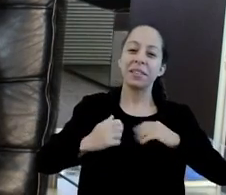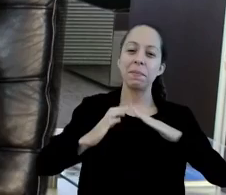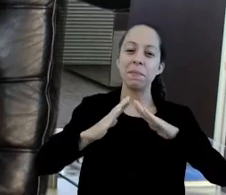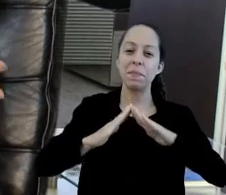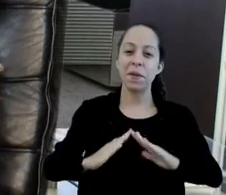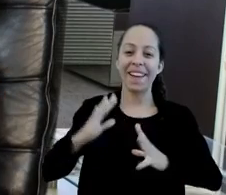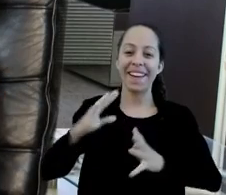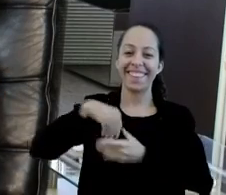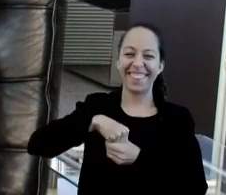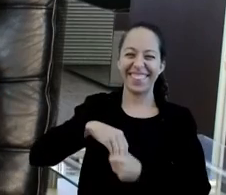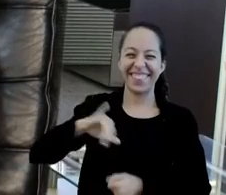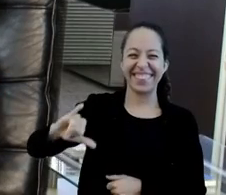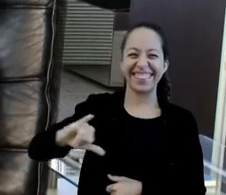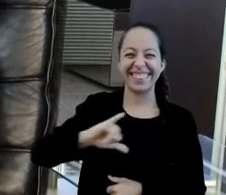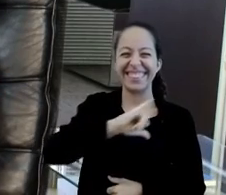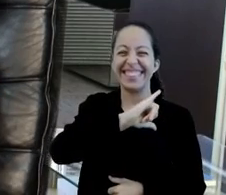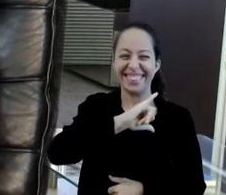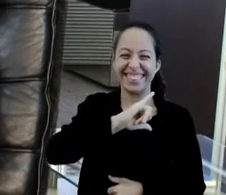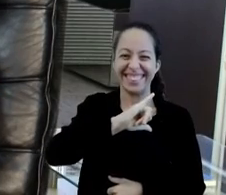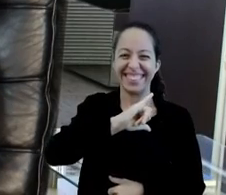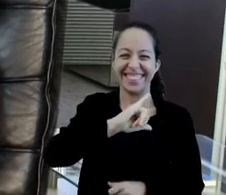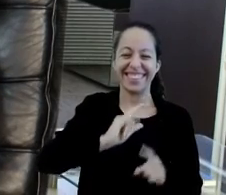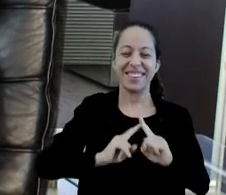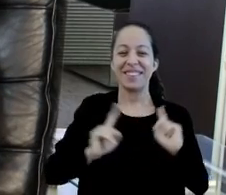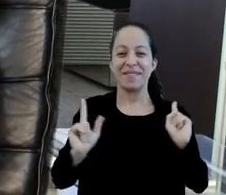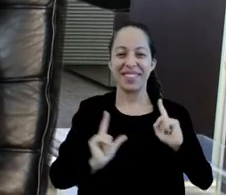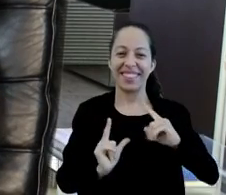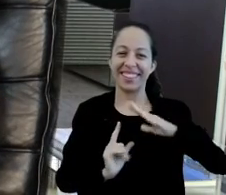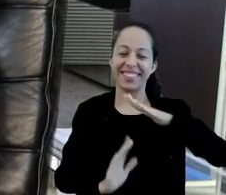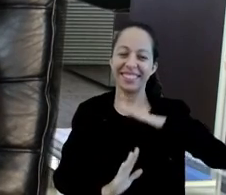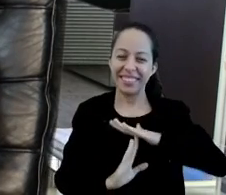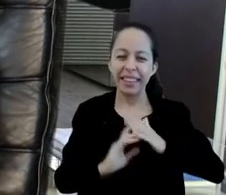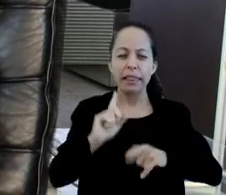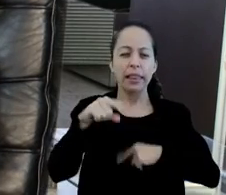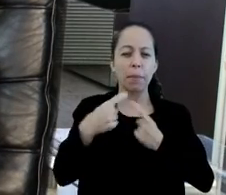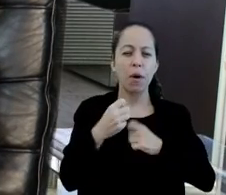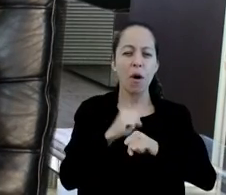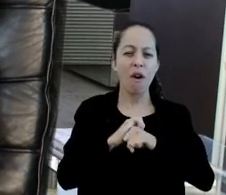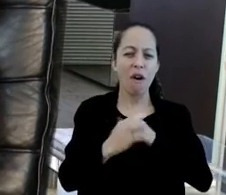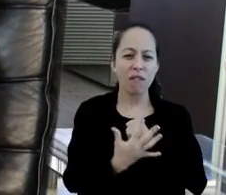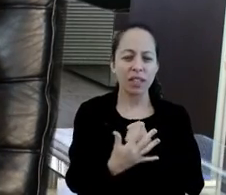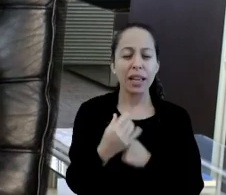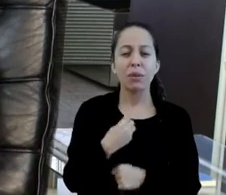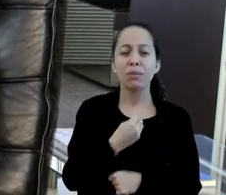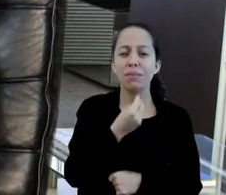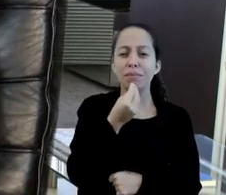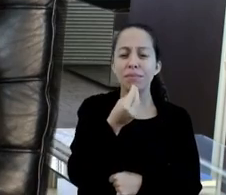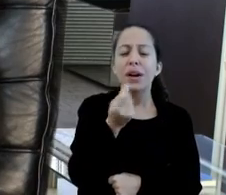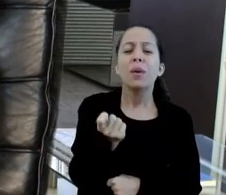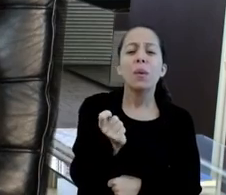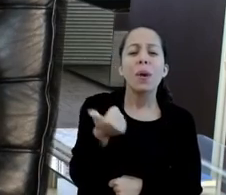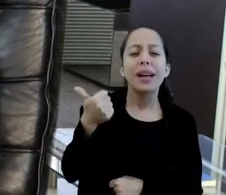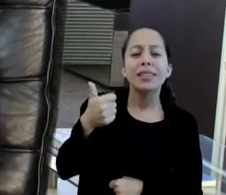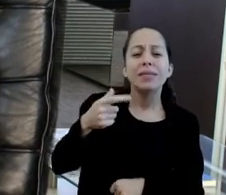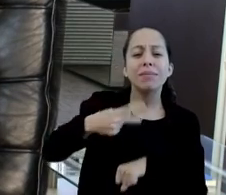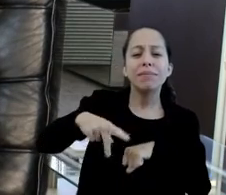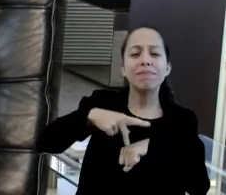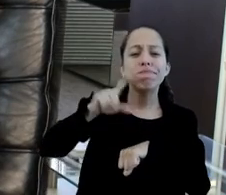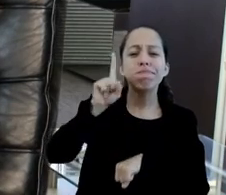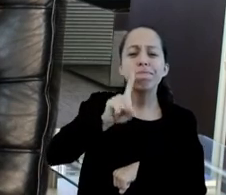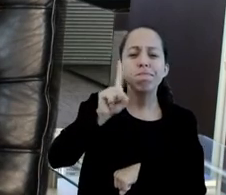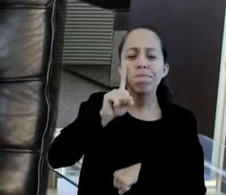Mas as limitações, veio Covid, eu iria para o Texas, 6 dias antes, cancelar